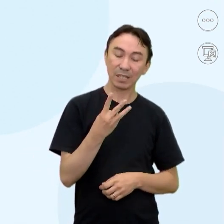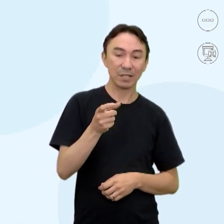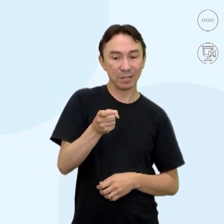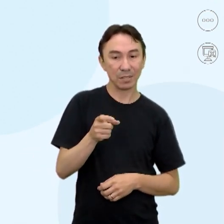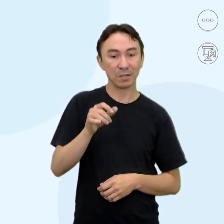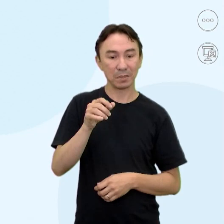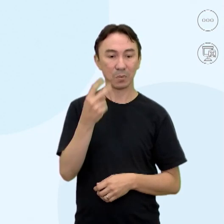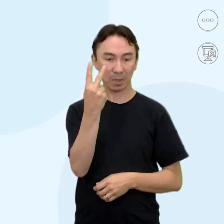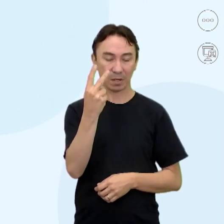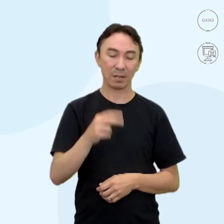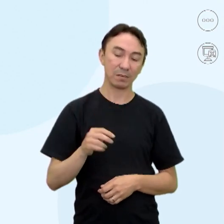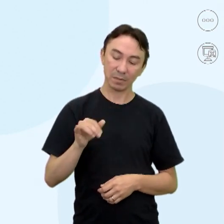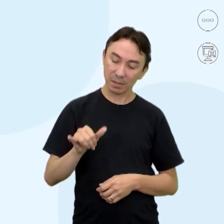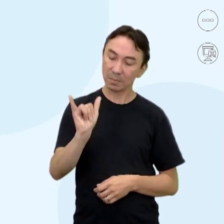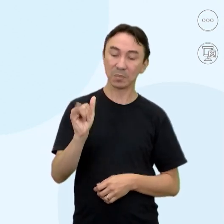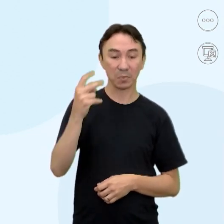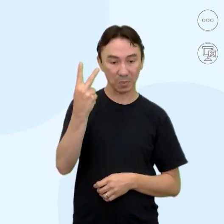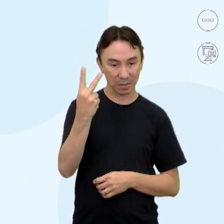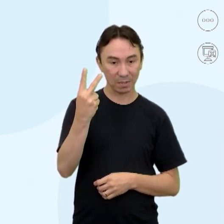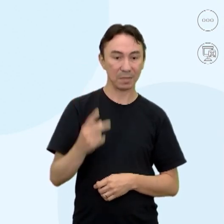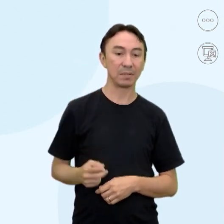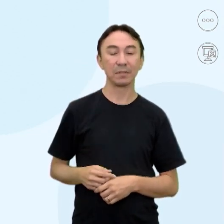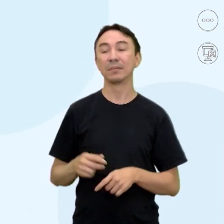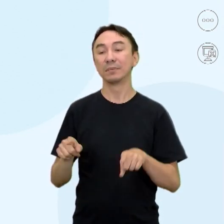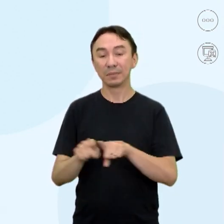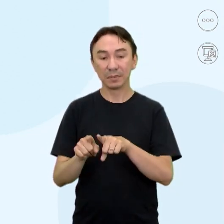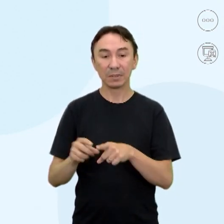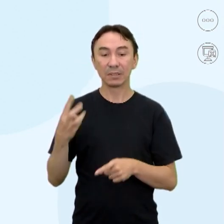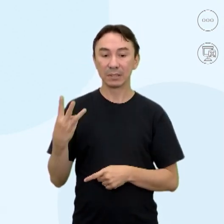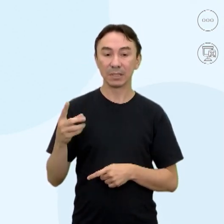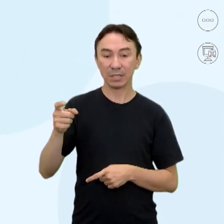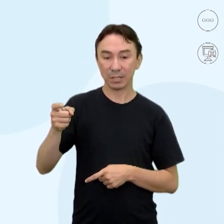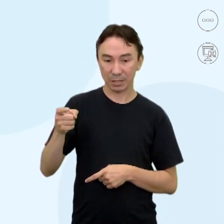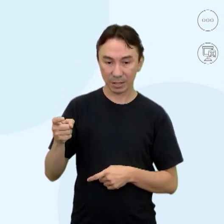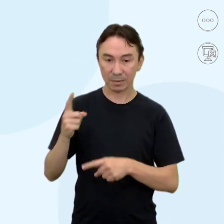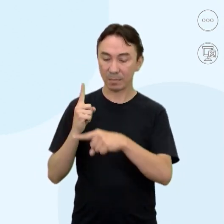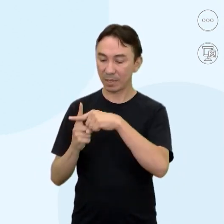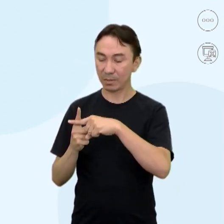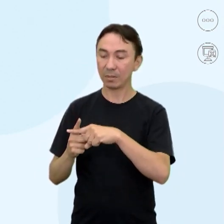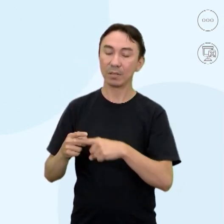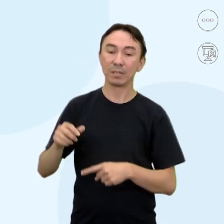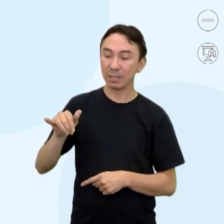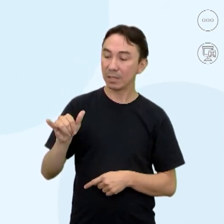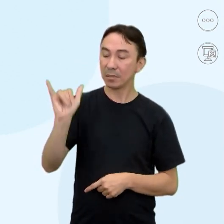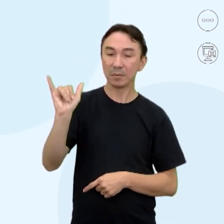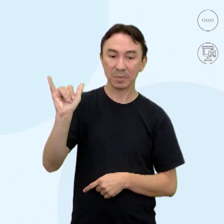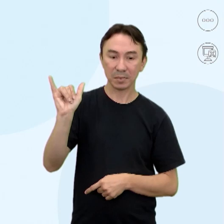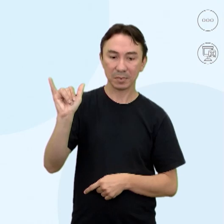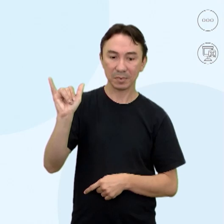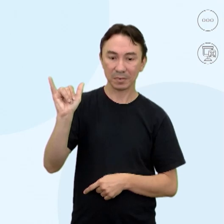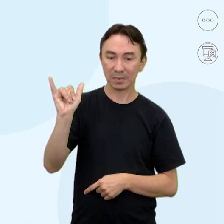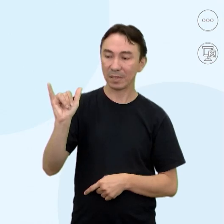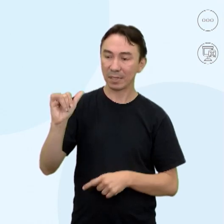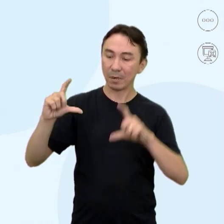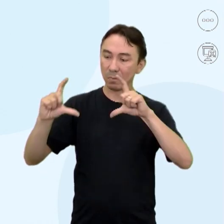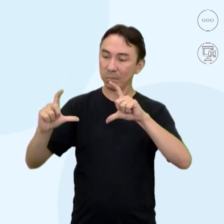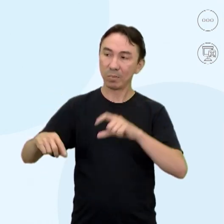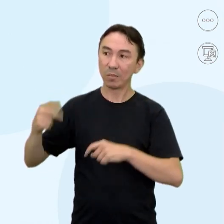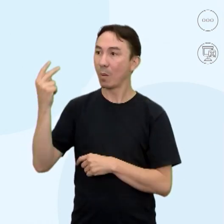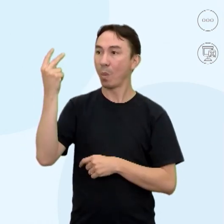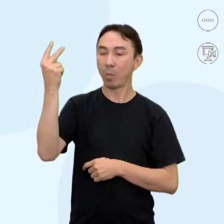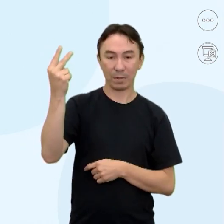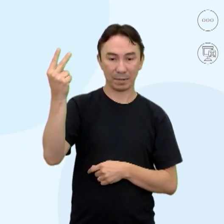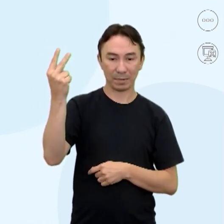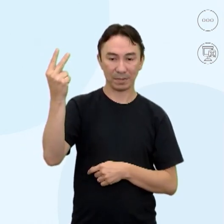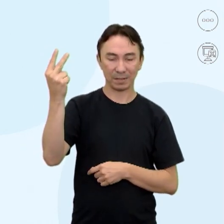3x² y² e perímetro igual a 3x mais y, entre parênteses, elevado ao